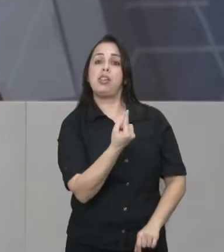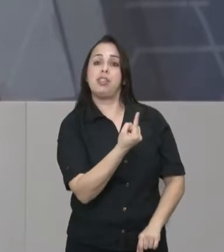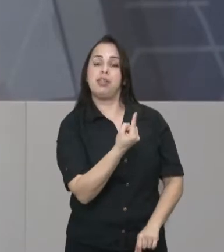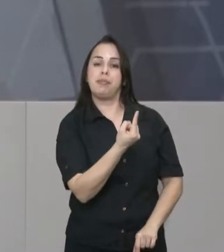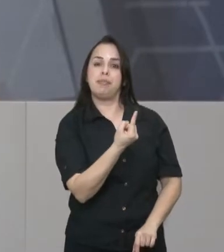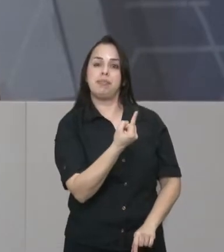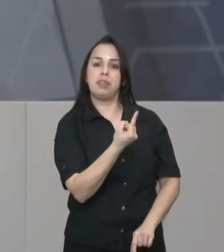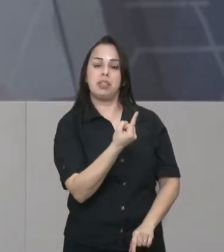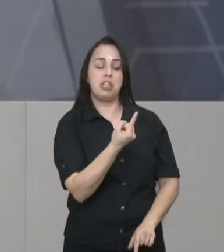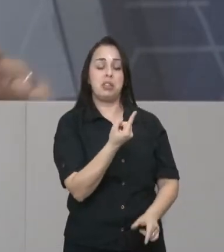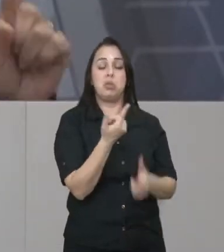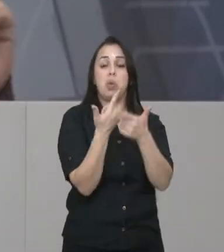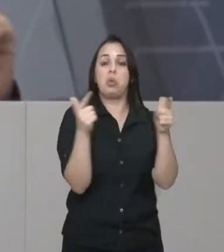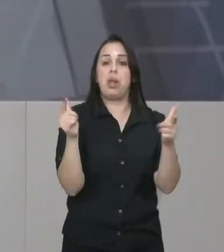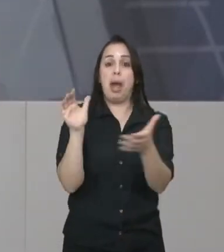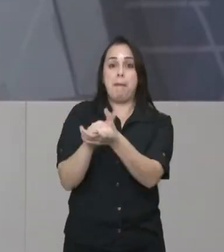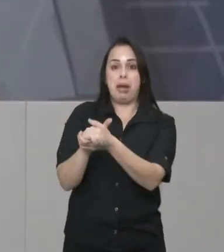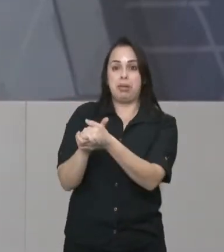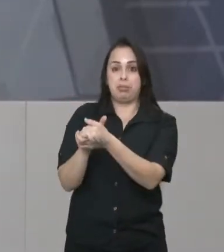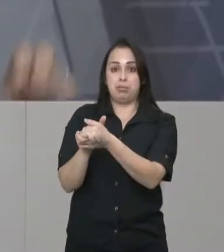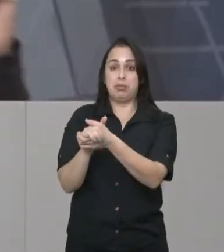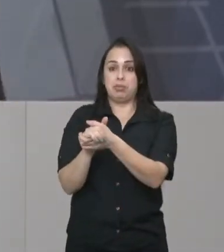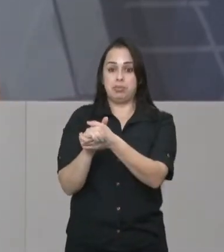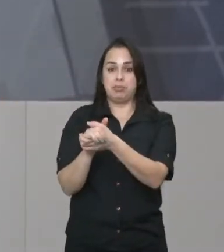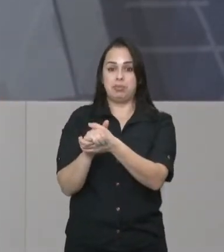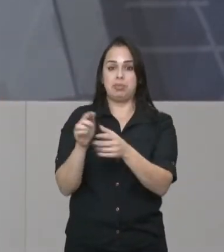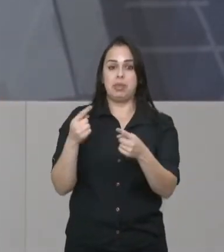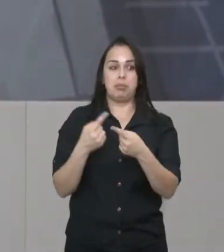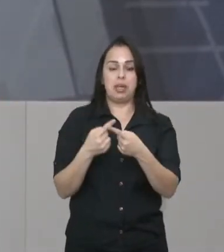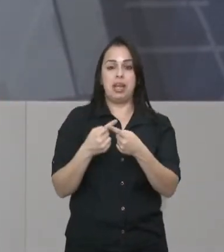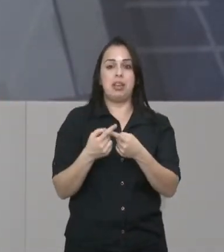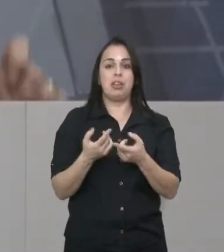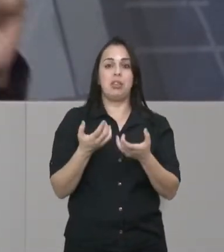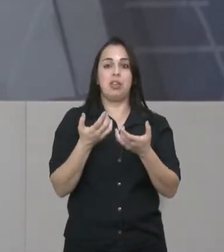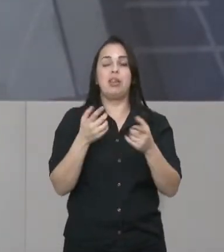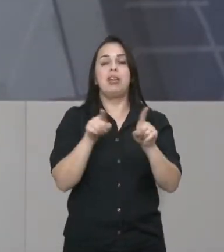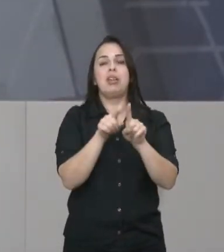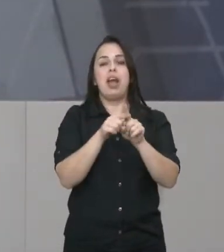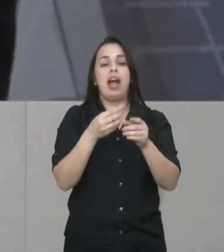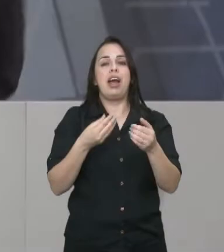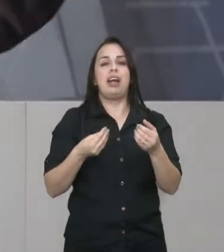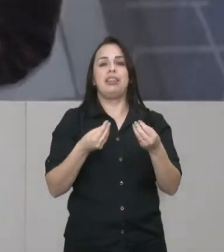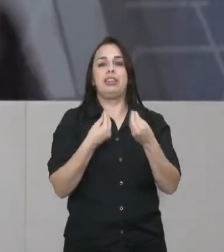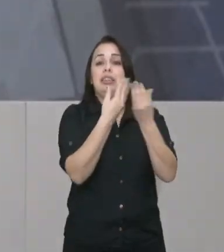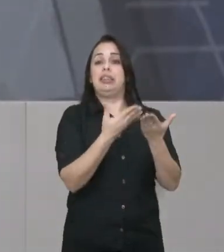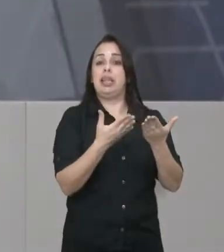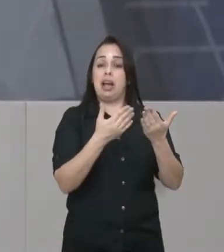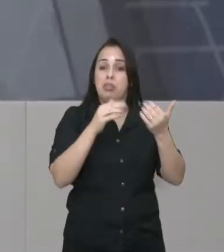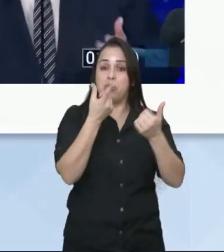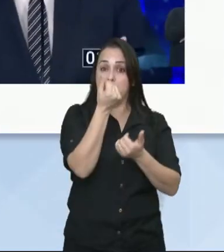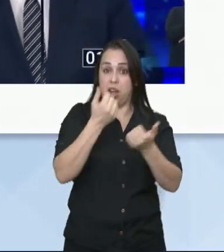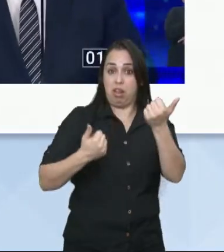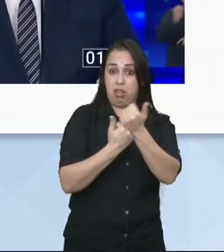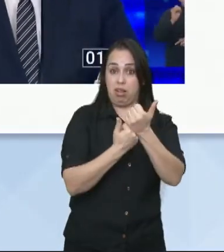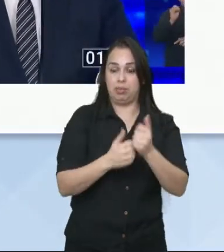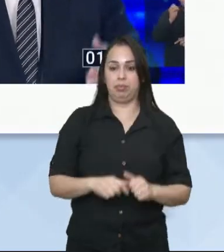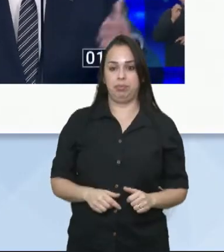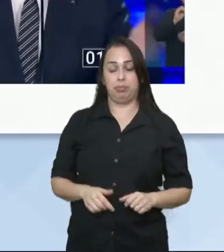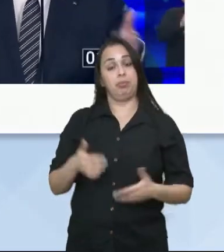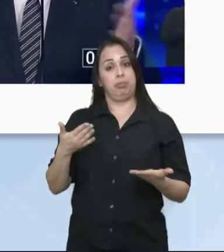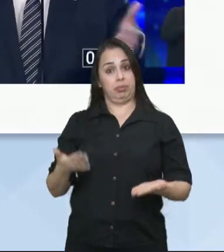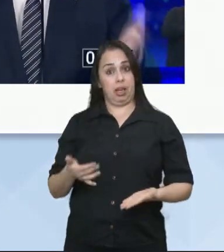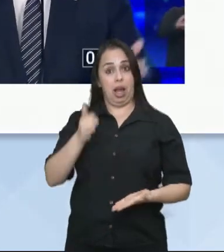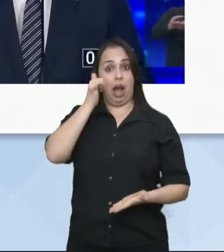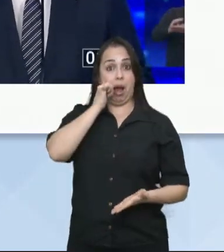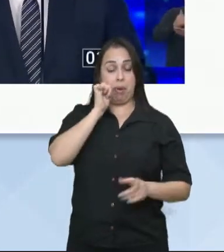mães sem marido para justificar o Auxílio Brasil ou de 1.200. Por e favor. Aquela mãe que tem filho